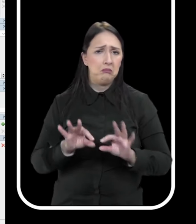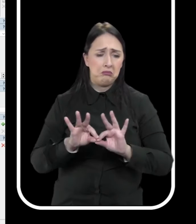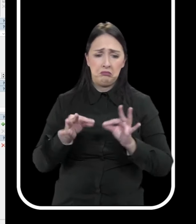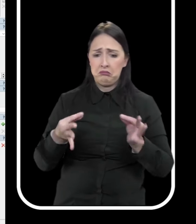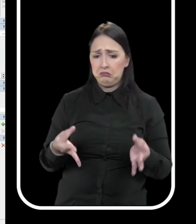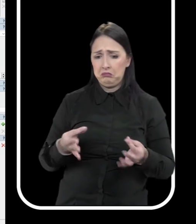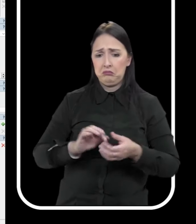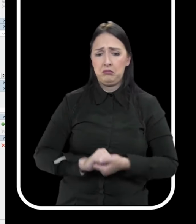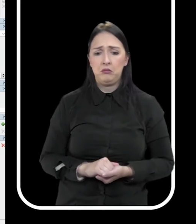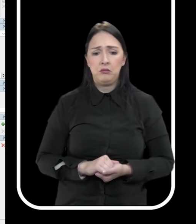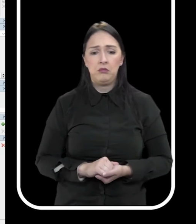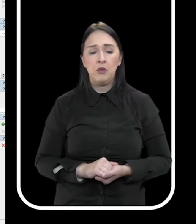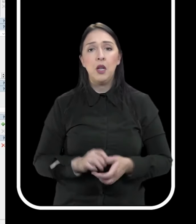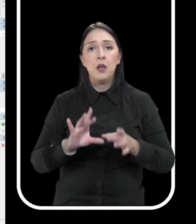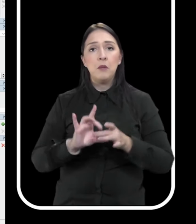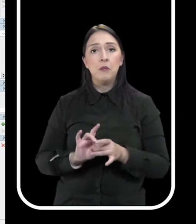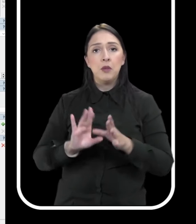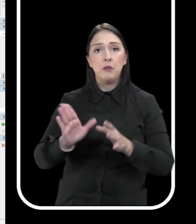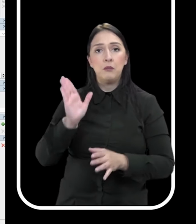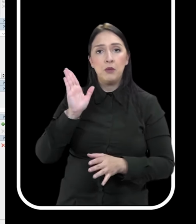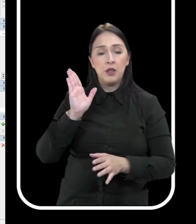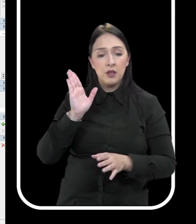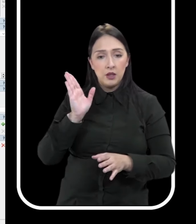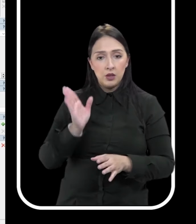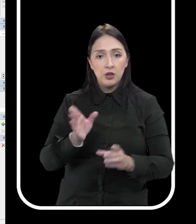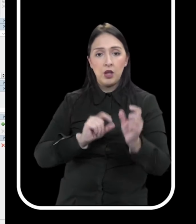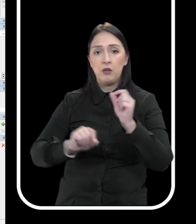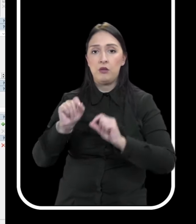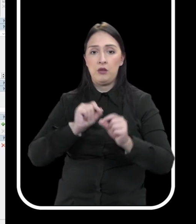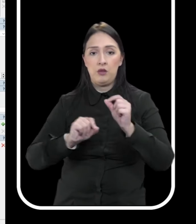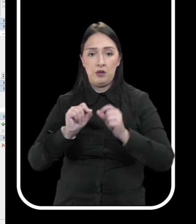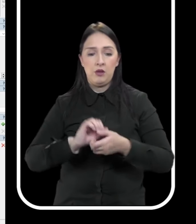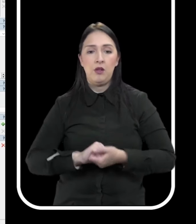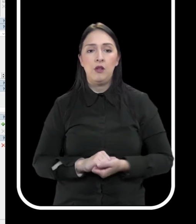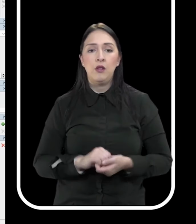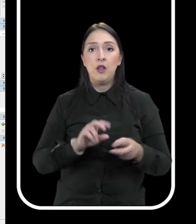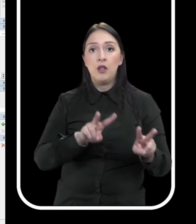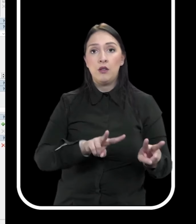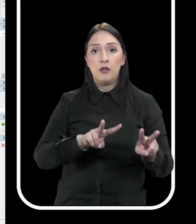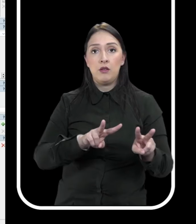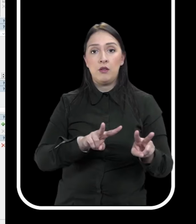em tese simples, né? Ele permite já você